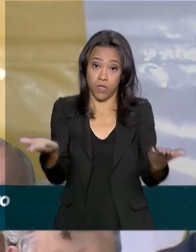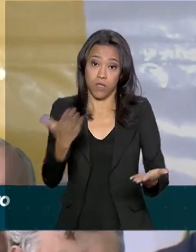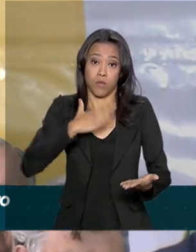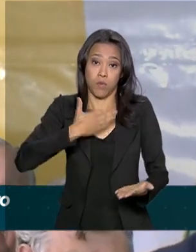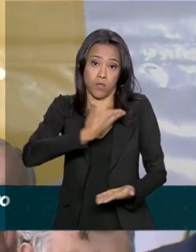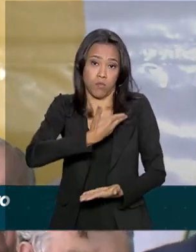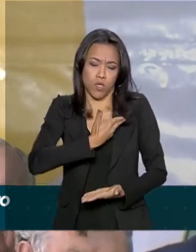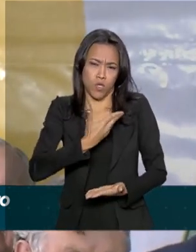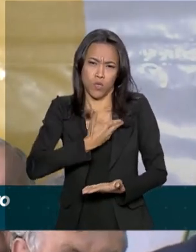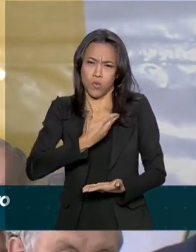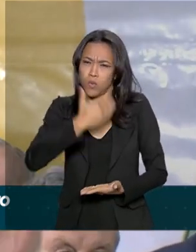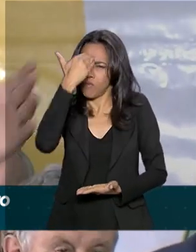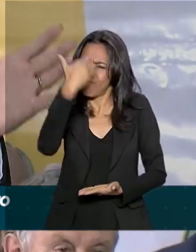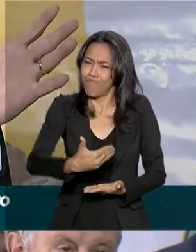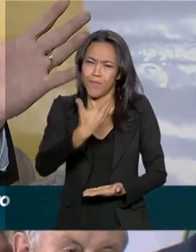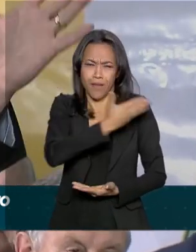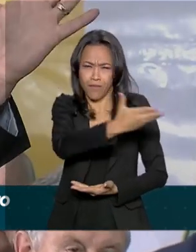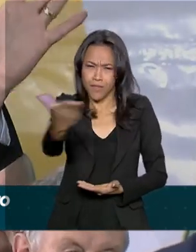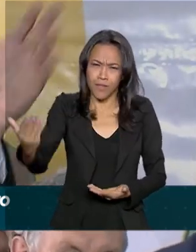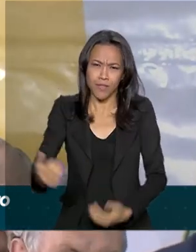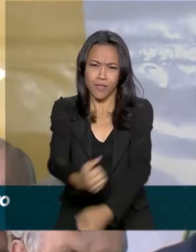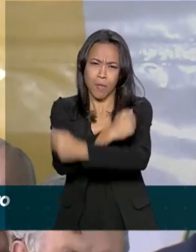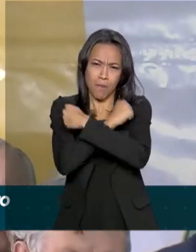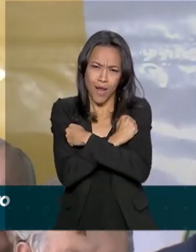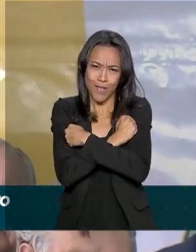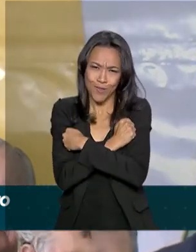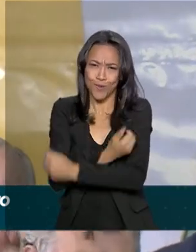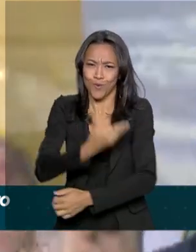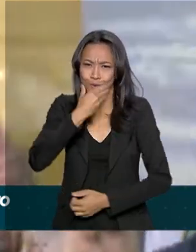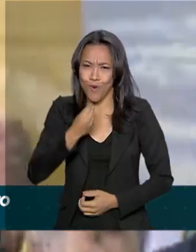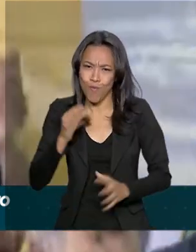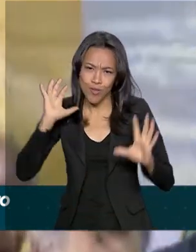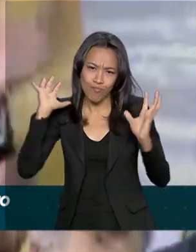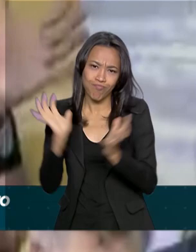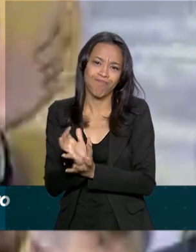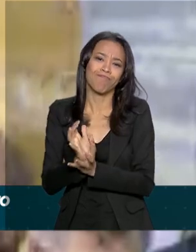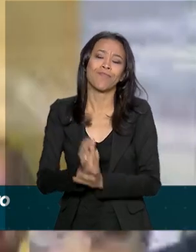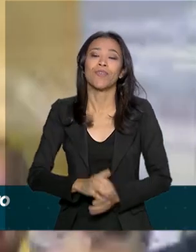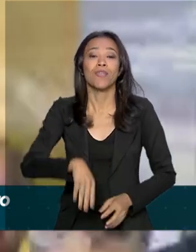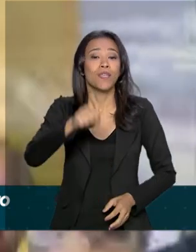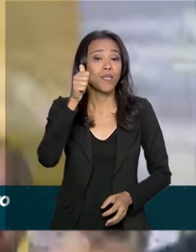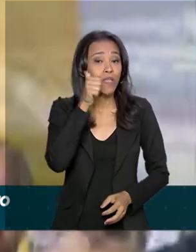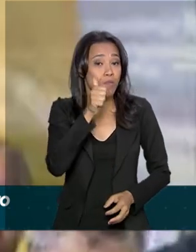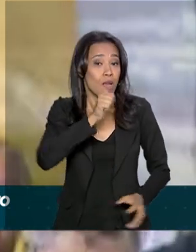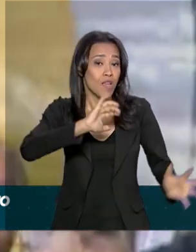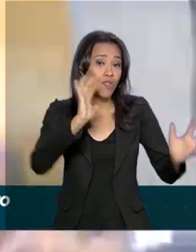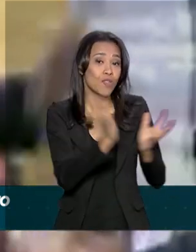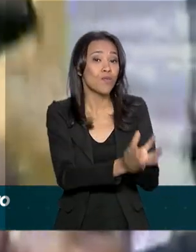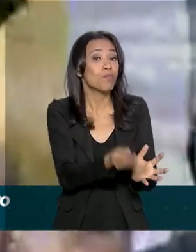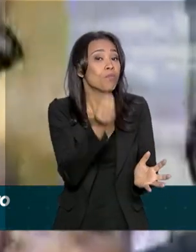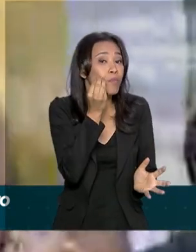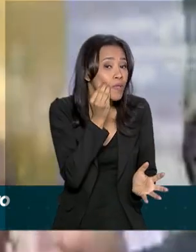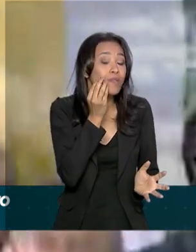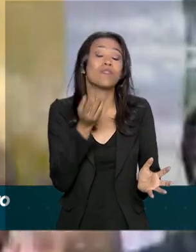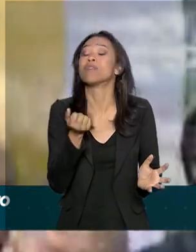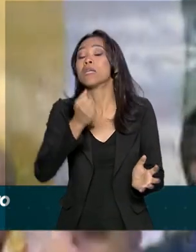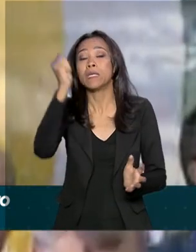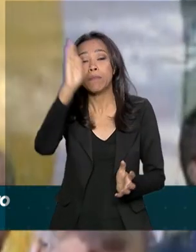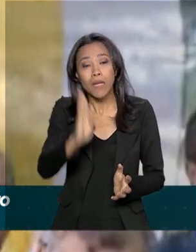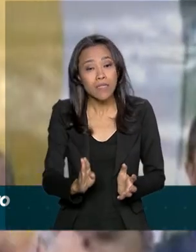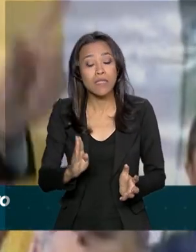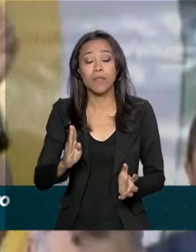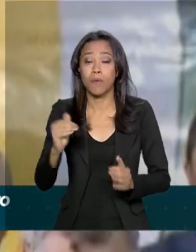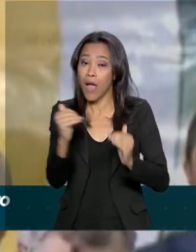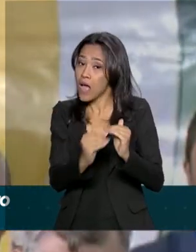muito obrigado a todos vocês. Um abraço nos machos. Um beijo nas mulheres. E Brasil acima